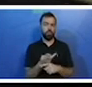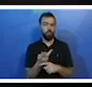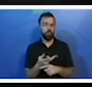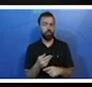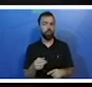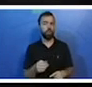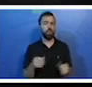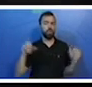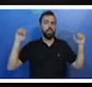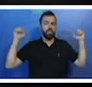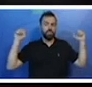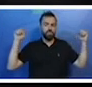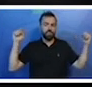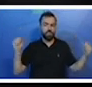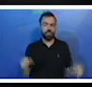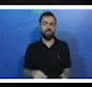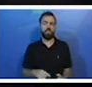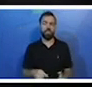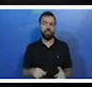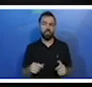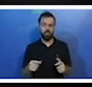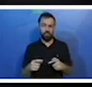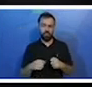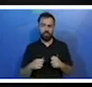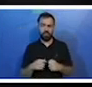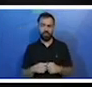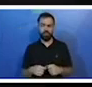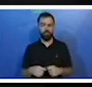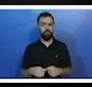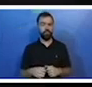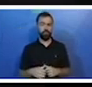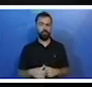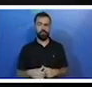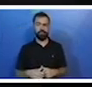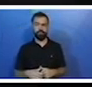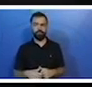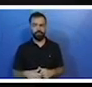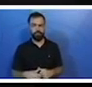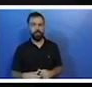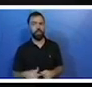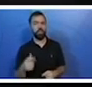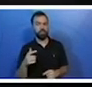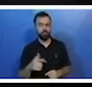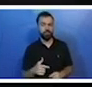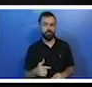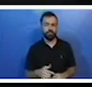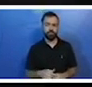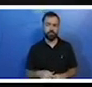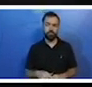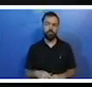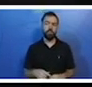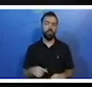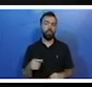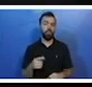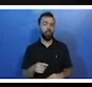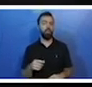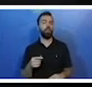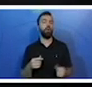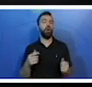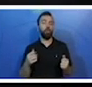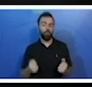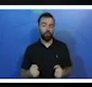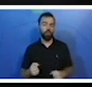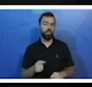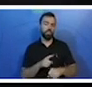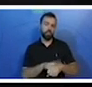época. Então, ela pode ser sistematizada, então ter uma sequência repetidas vezes, controlando o tempo, ou velocidade, ou